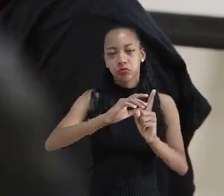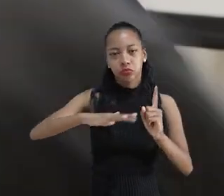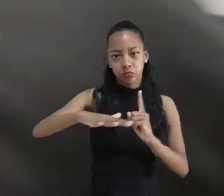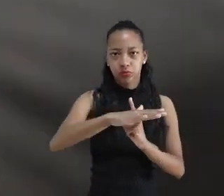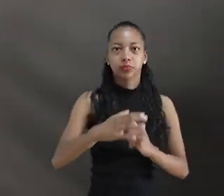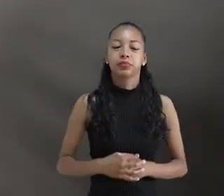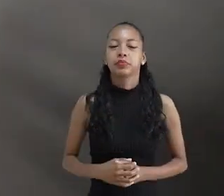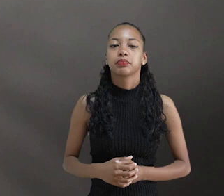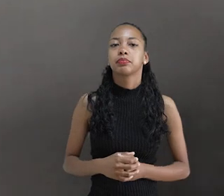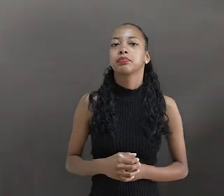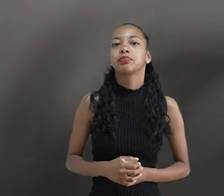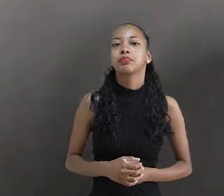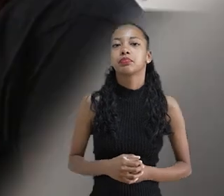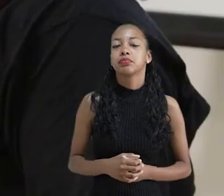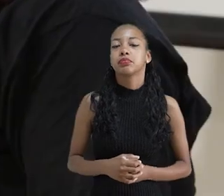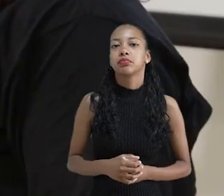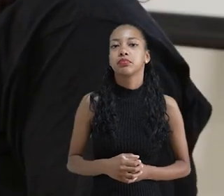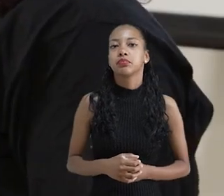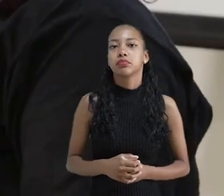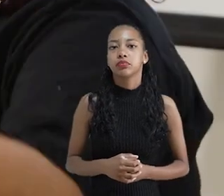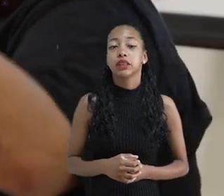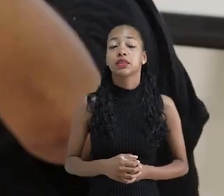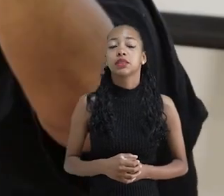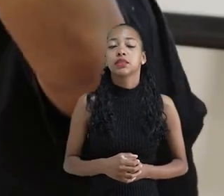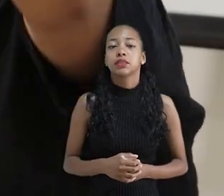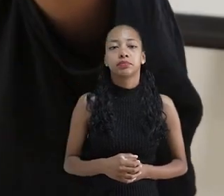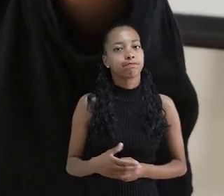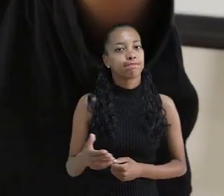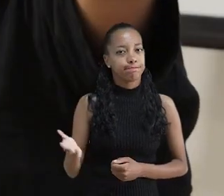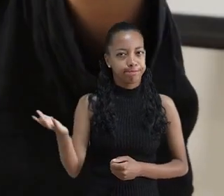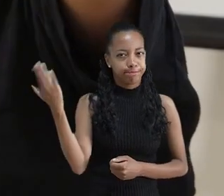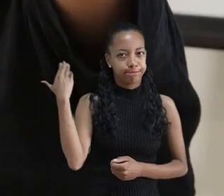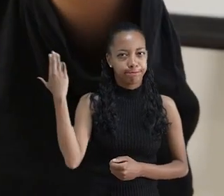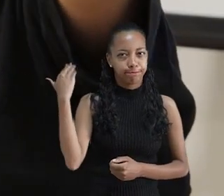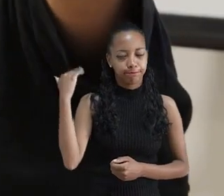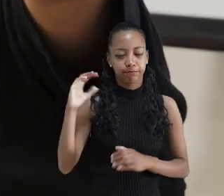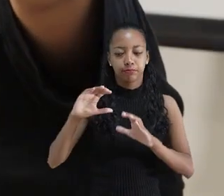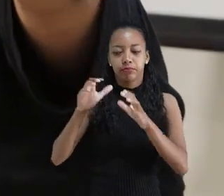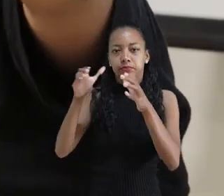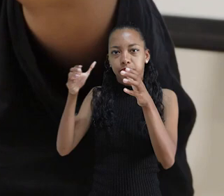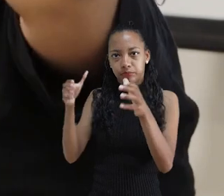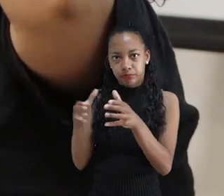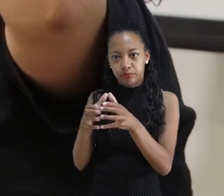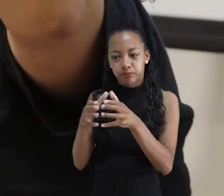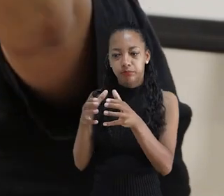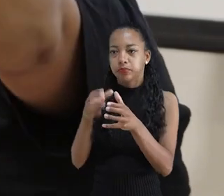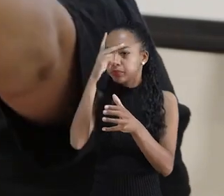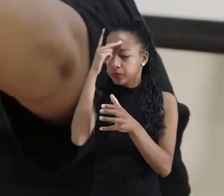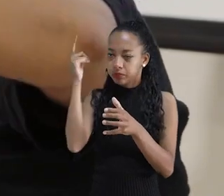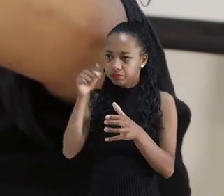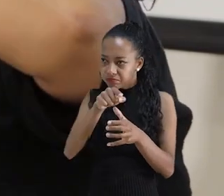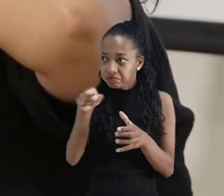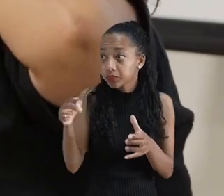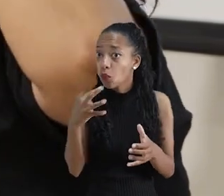Eh a partir do momento que daquele curso daquele primeiro curso onde os coletivos se encontraram onde as pessoas